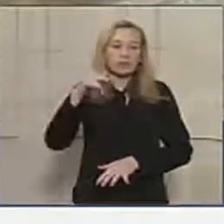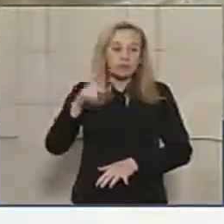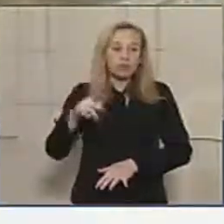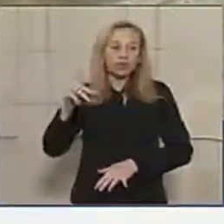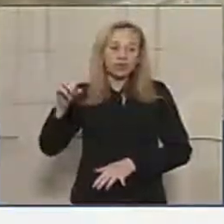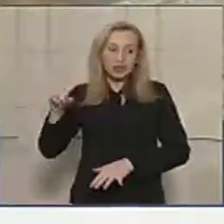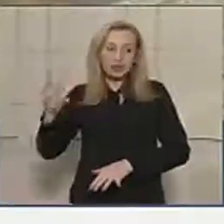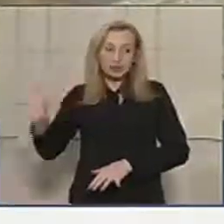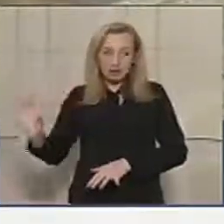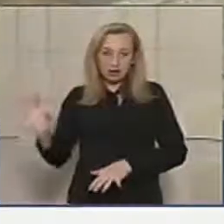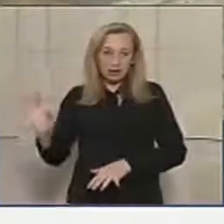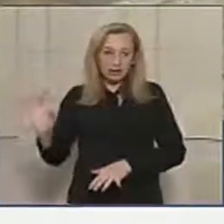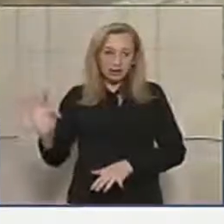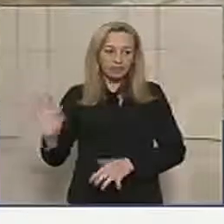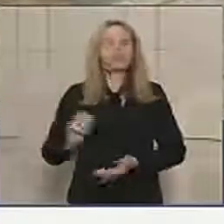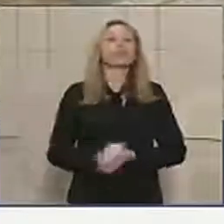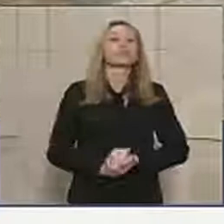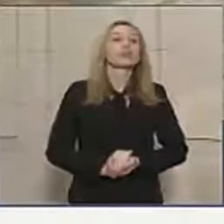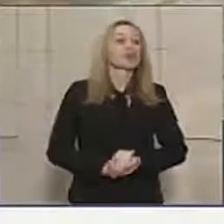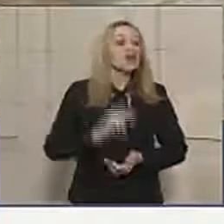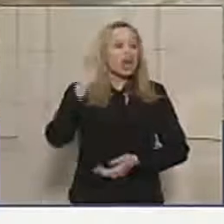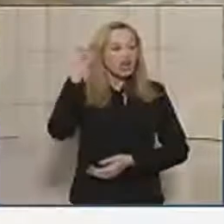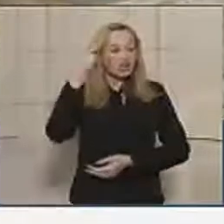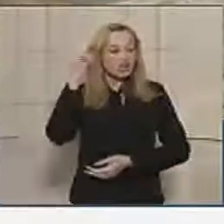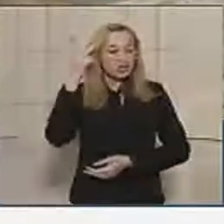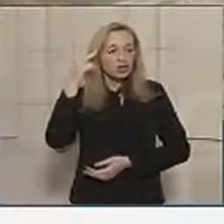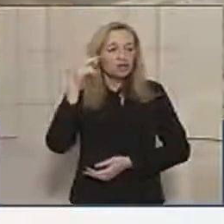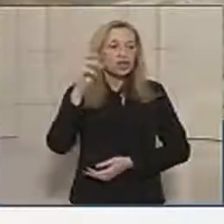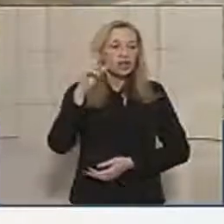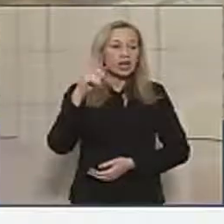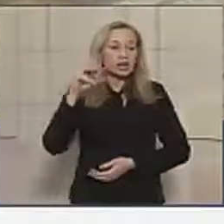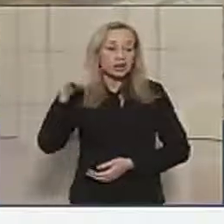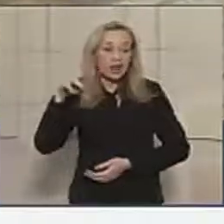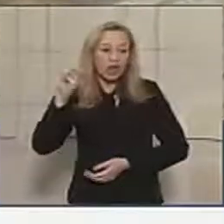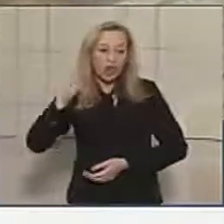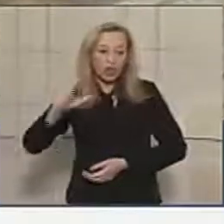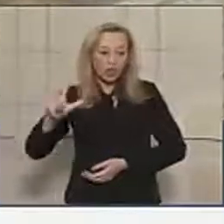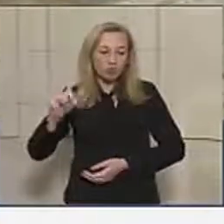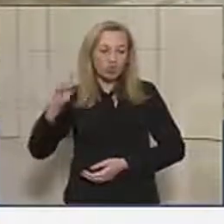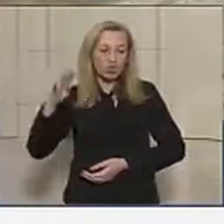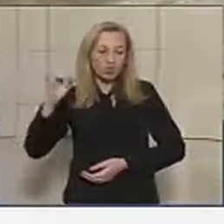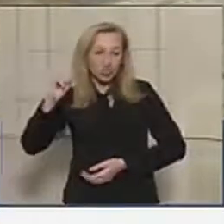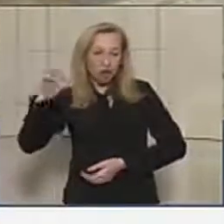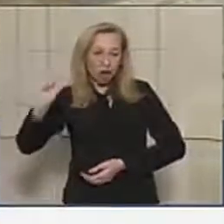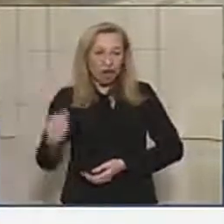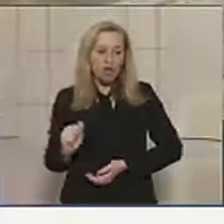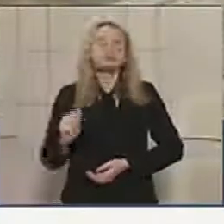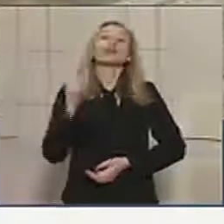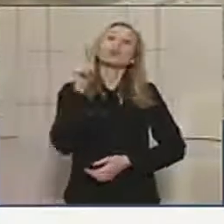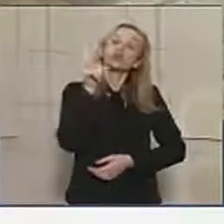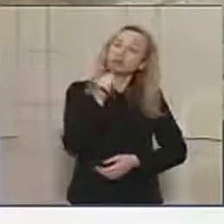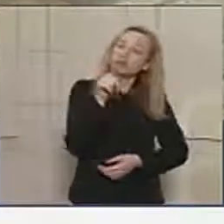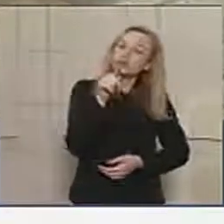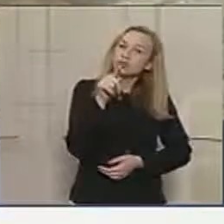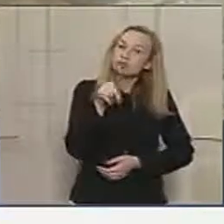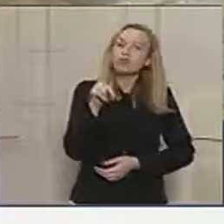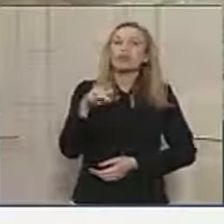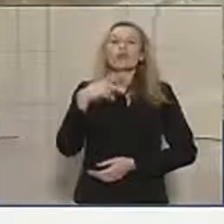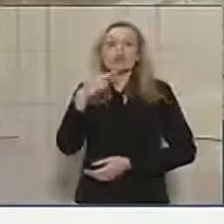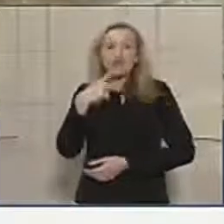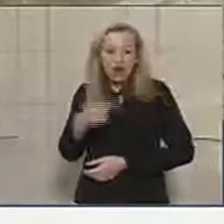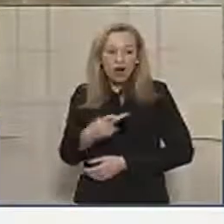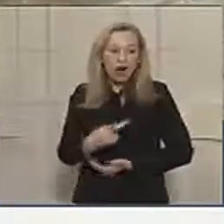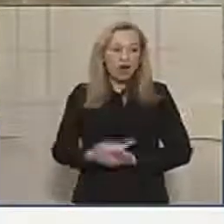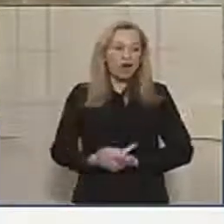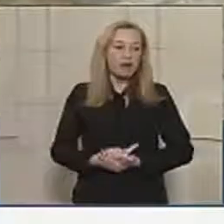história do professor Darcy Ribeiro, pela história de Leonel Brizola. Então, quando o senhor faz aqui essa deferência, eu quero dizer que